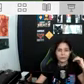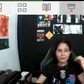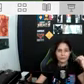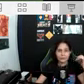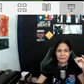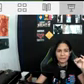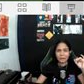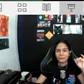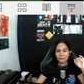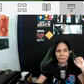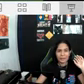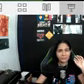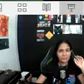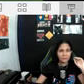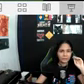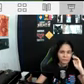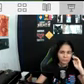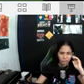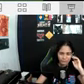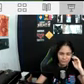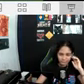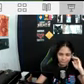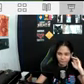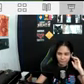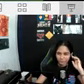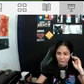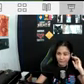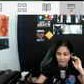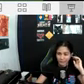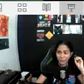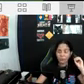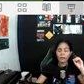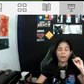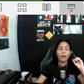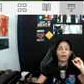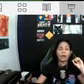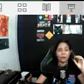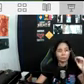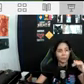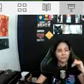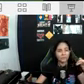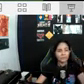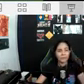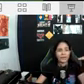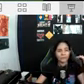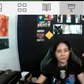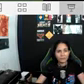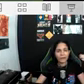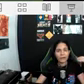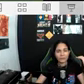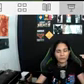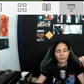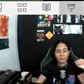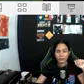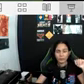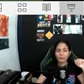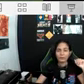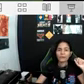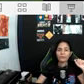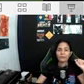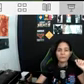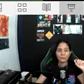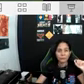Onde a pessoa mais alta tinha 1,92 m. Então, eu posso fazer a média, tá? Com esses